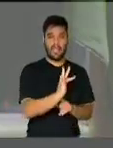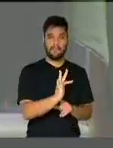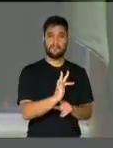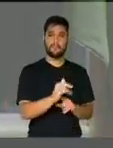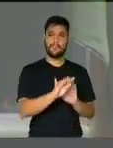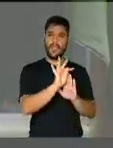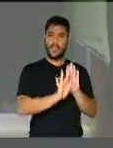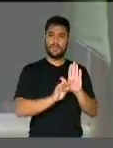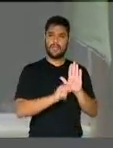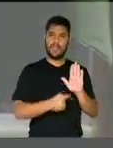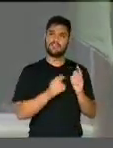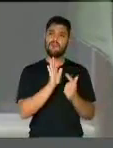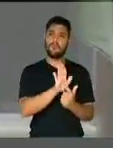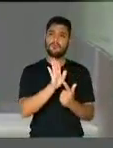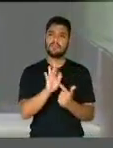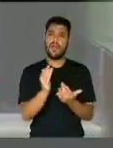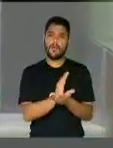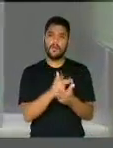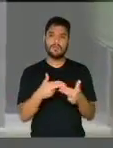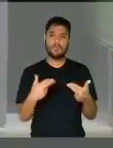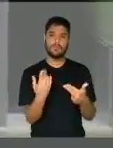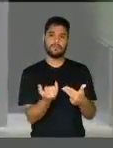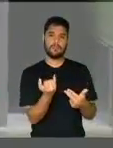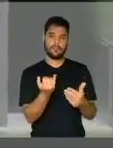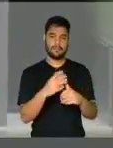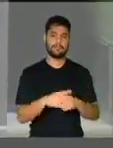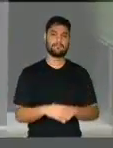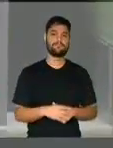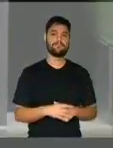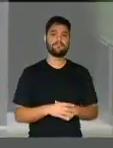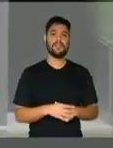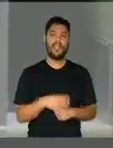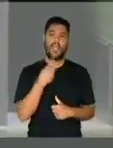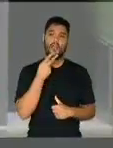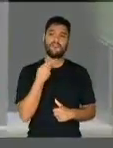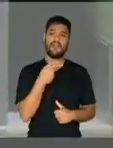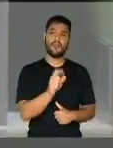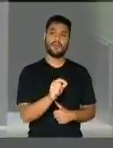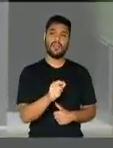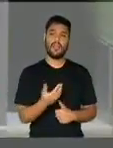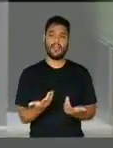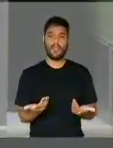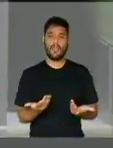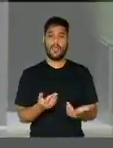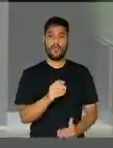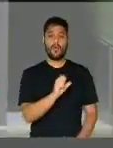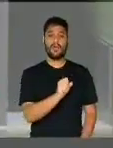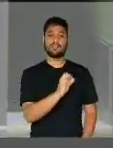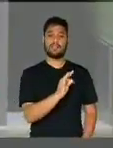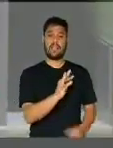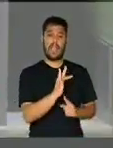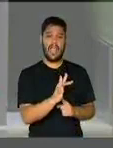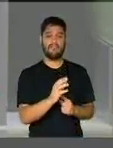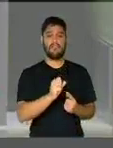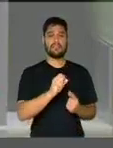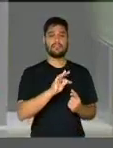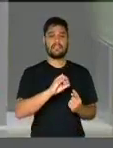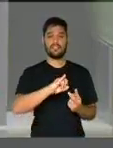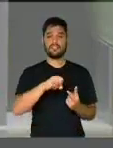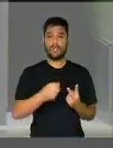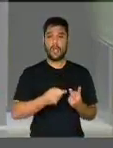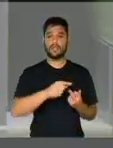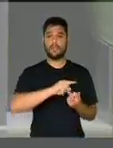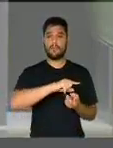aqui desse artigo. Ele diz: as Supremas Cortes, segundo ele, desempenham